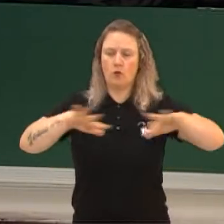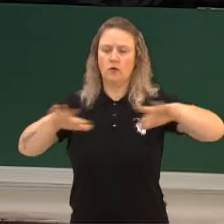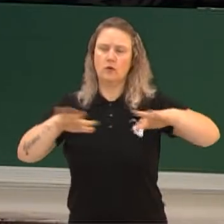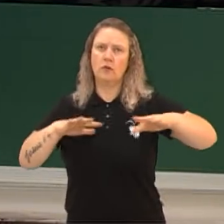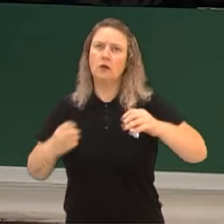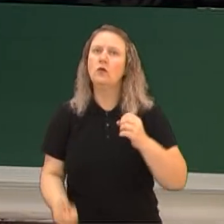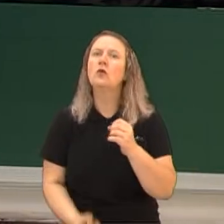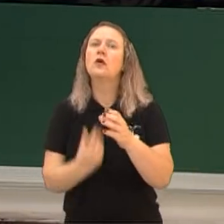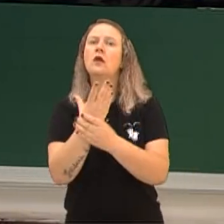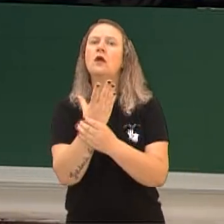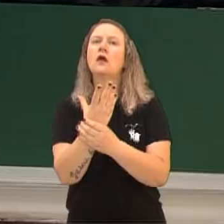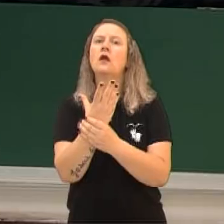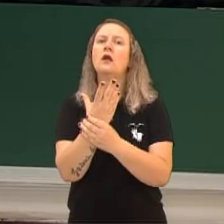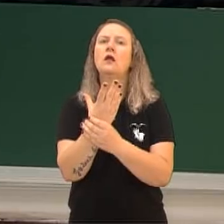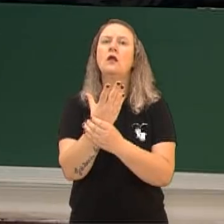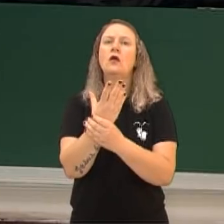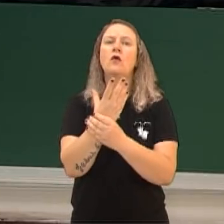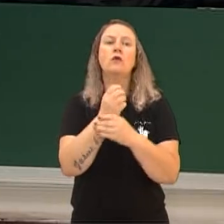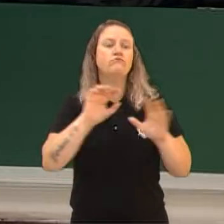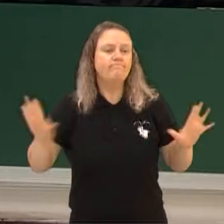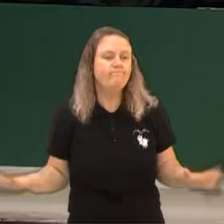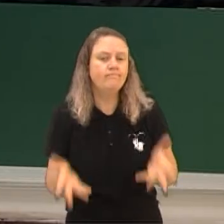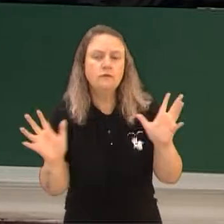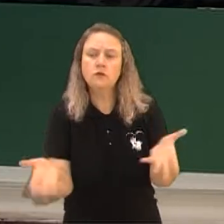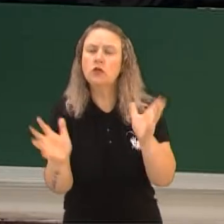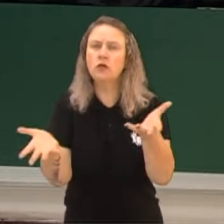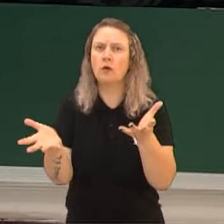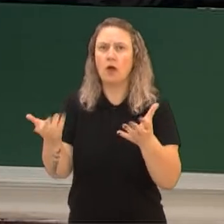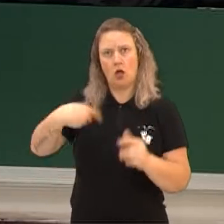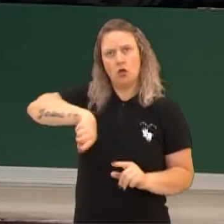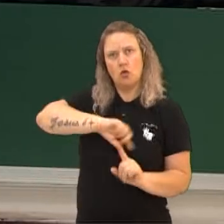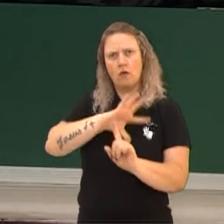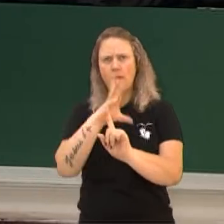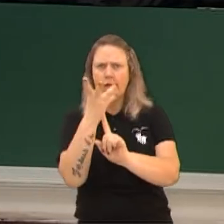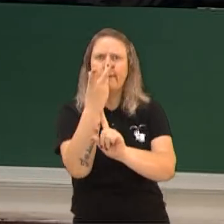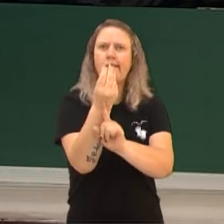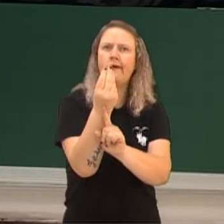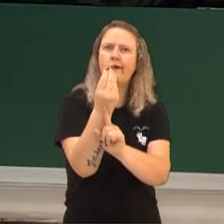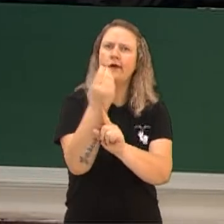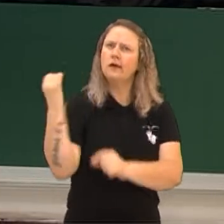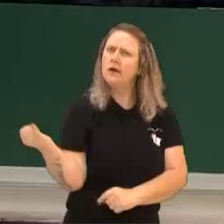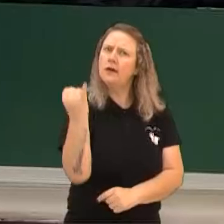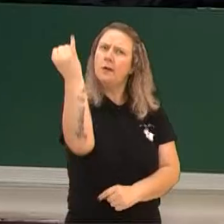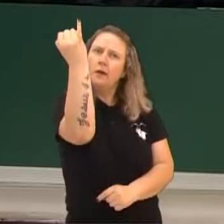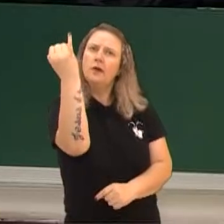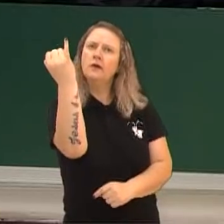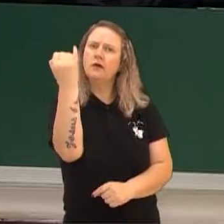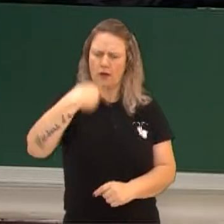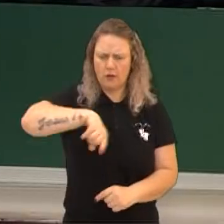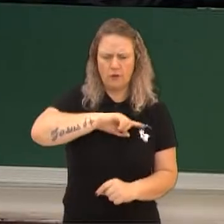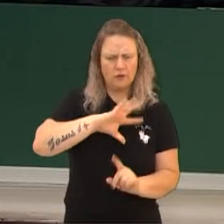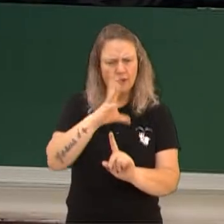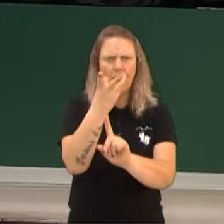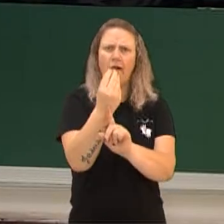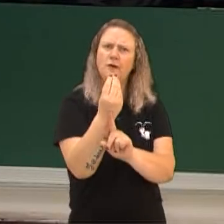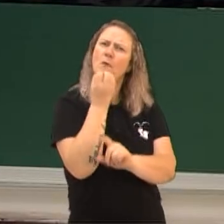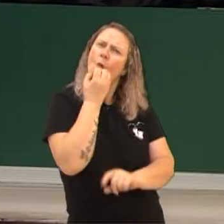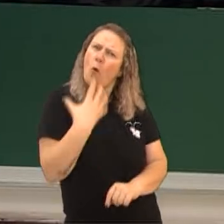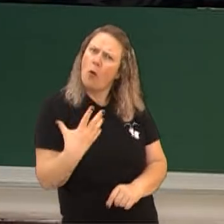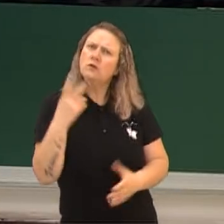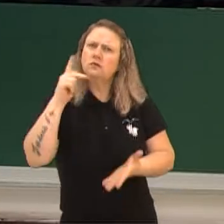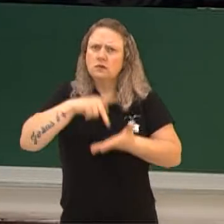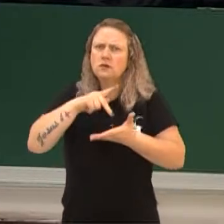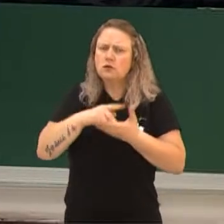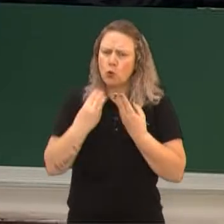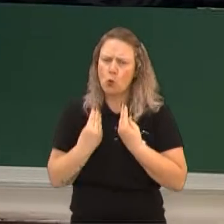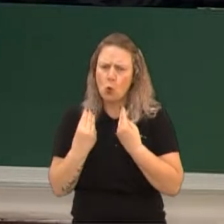não, a nossa arte ela é importante, né? Então, a nossa arte ela é boa, tão boa quanto ou talvez melhor. É claro que é